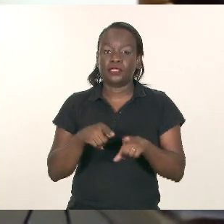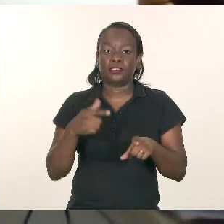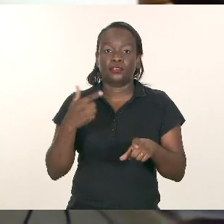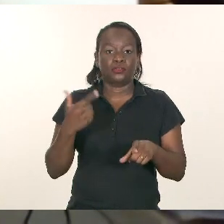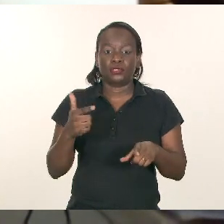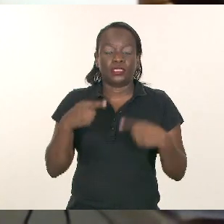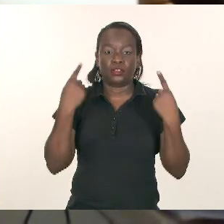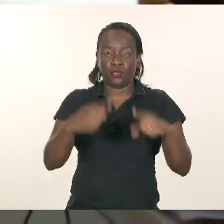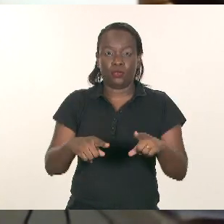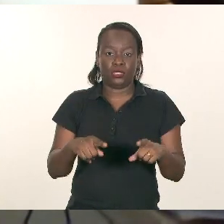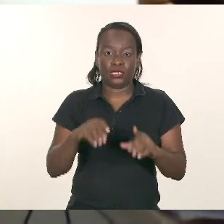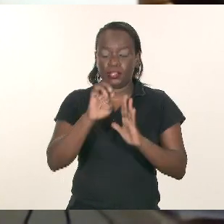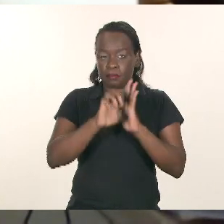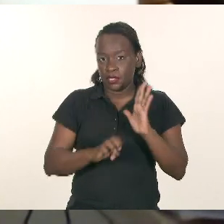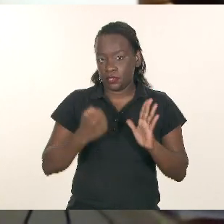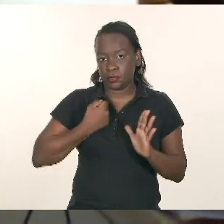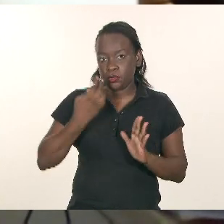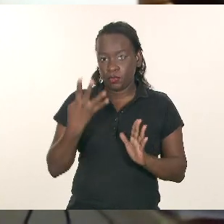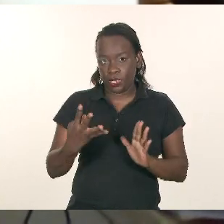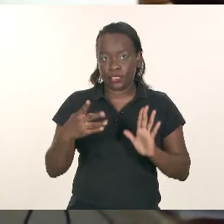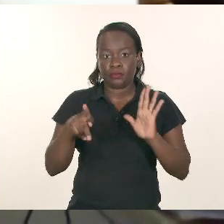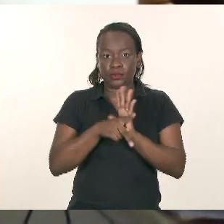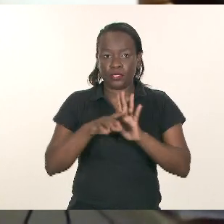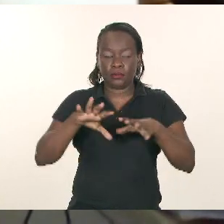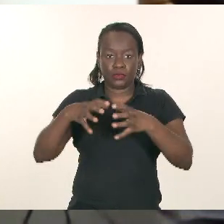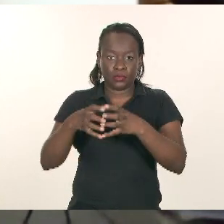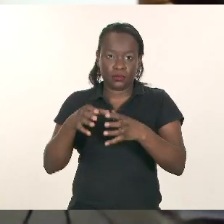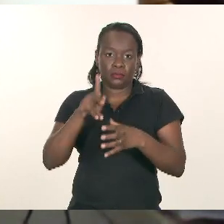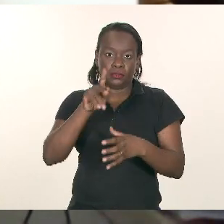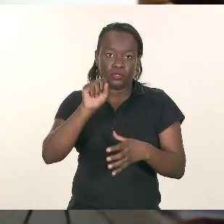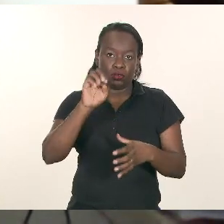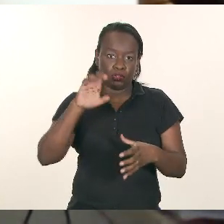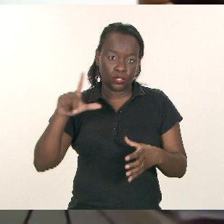nenhuma objeção à emenda 4 da bancada do PSOL.